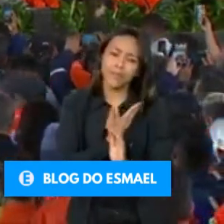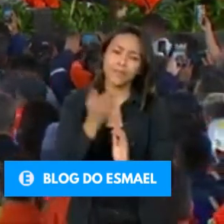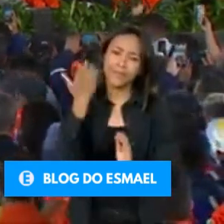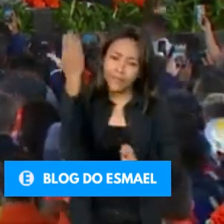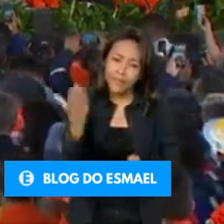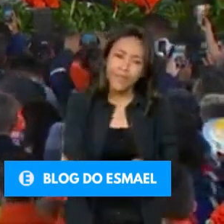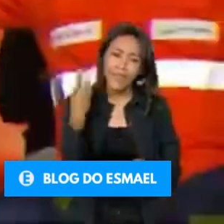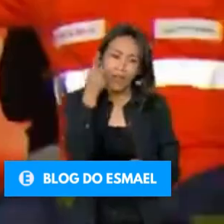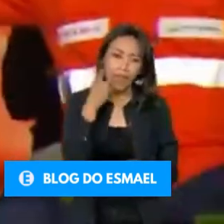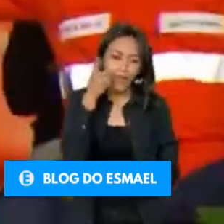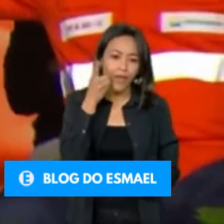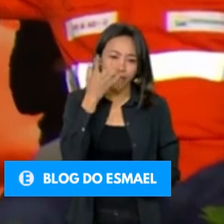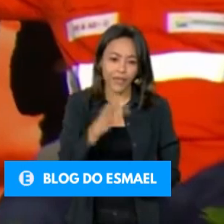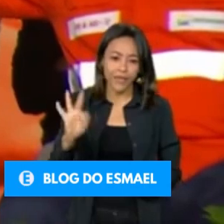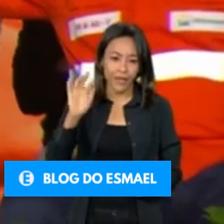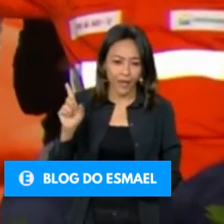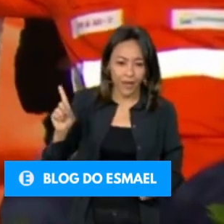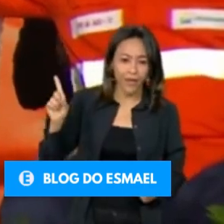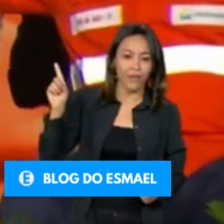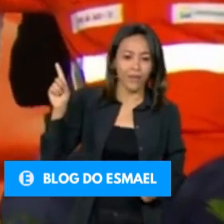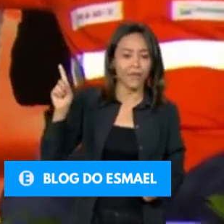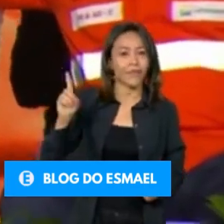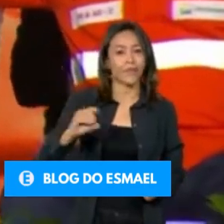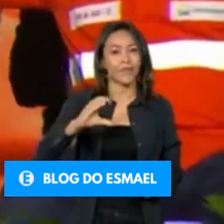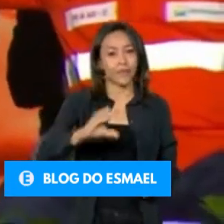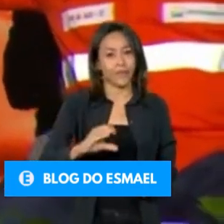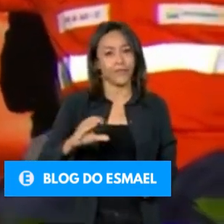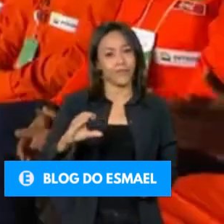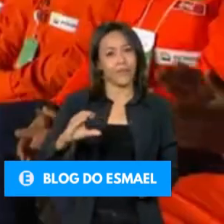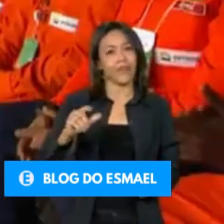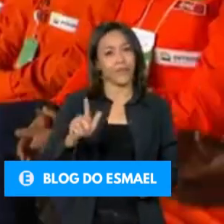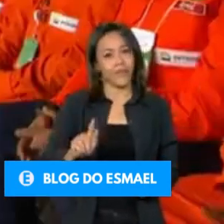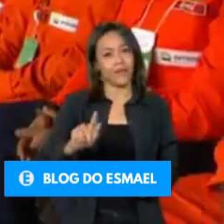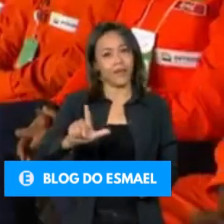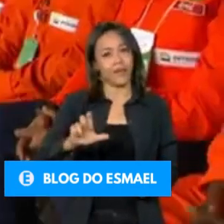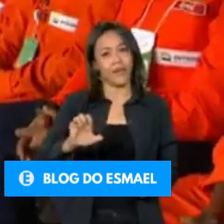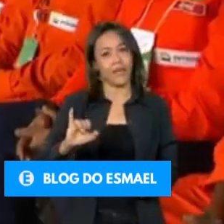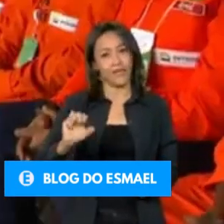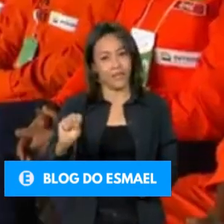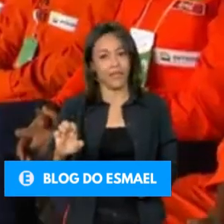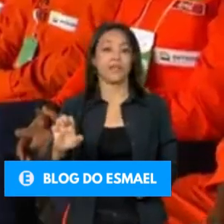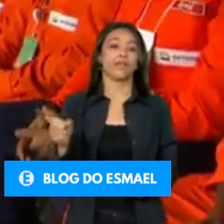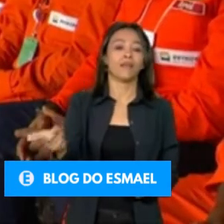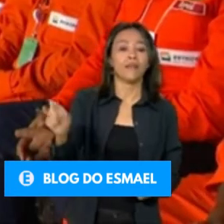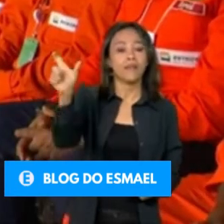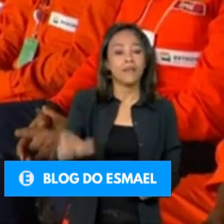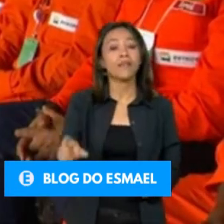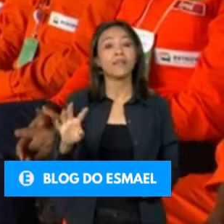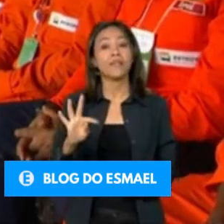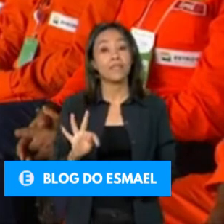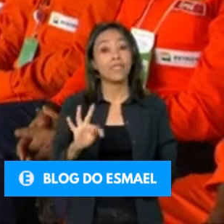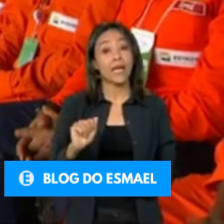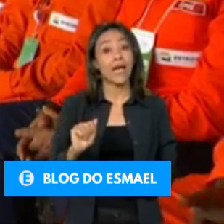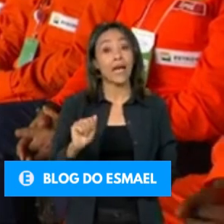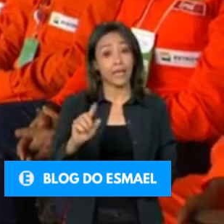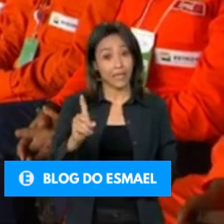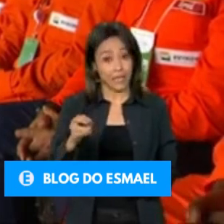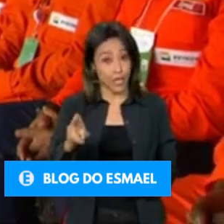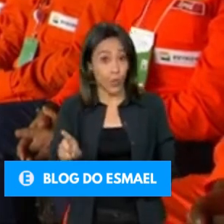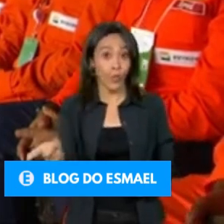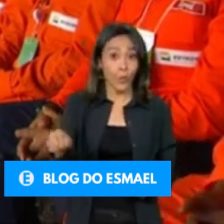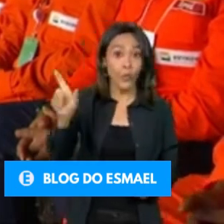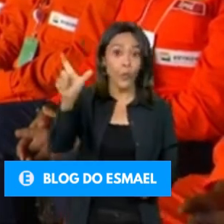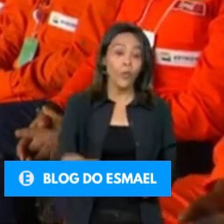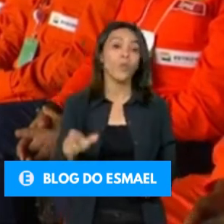Hoffmann, deputada federal, Carol D'Artora, companheiro Zeca Disseu e Tadeu Venere, e o companheiro